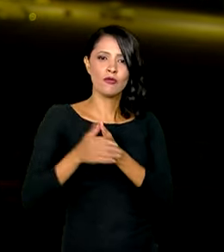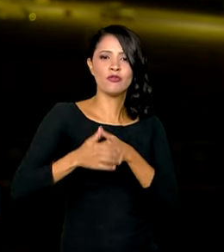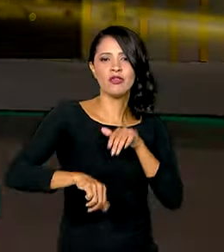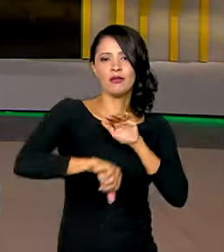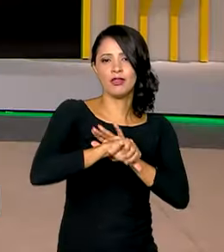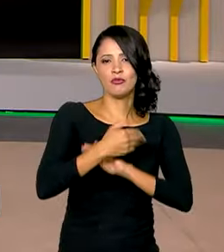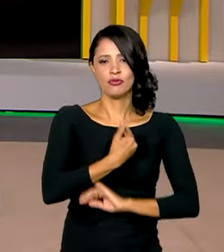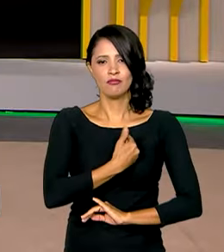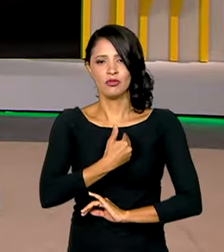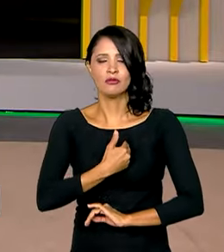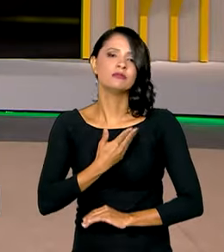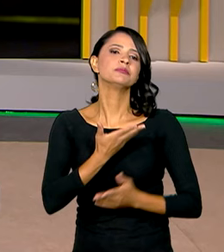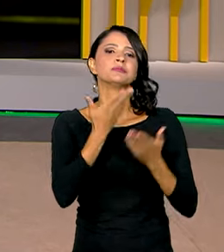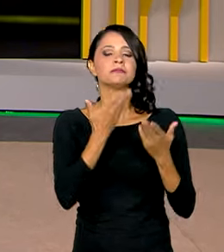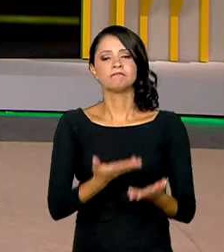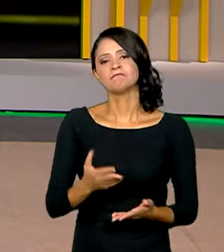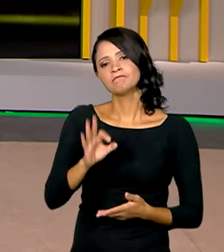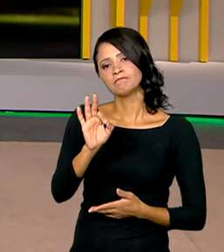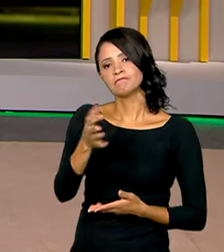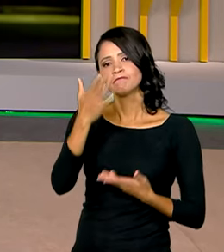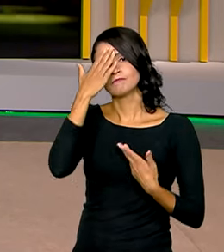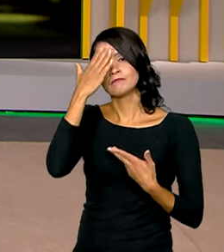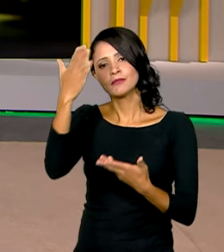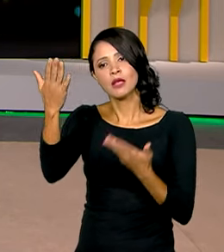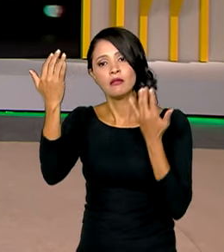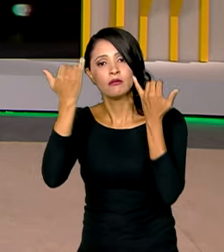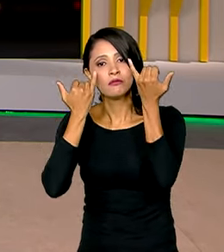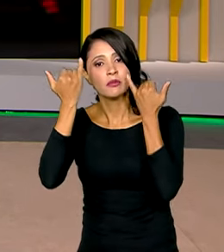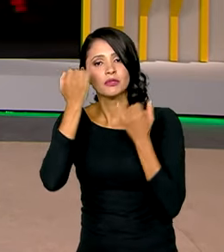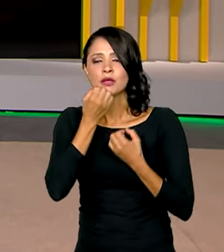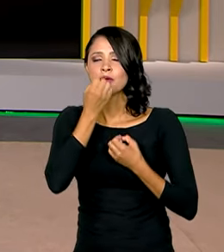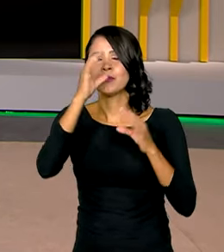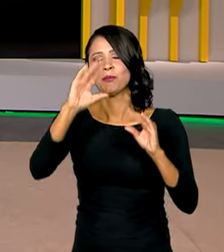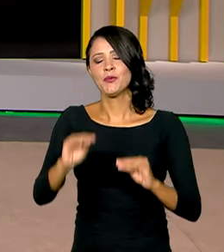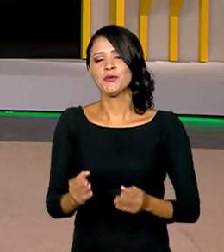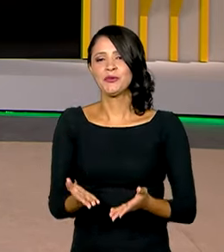Roberto. É isso, Pablo. Obrigado pelas informações e uma boa noite para você, viu?